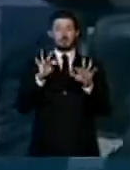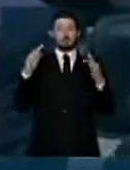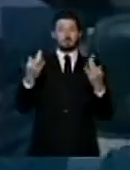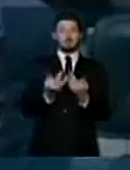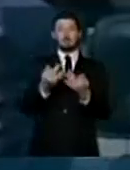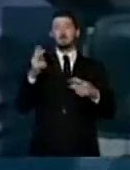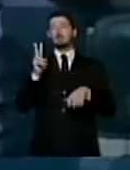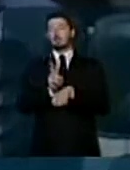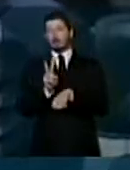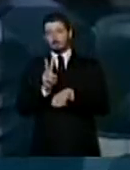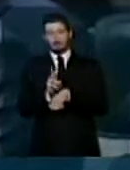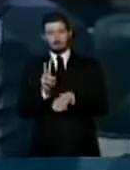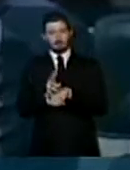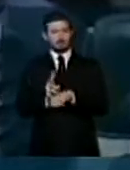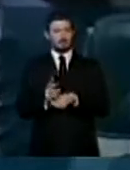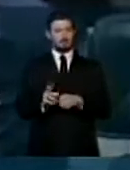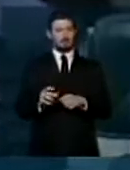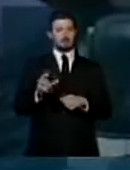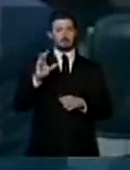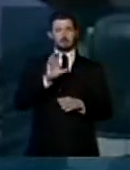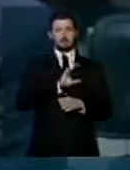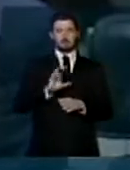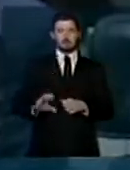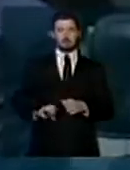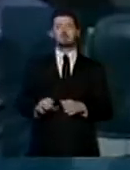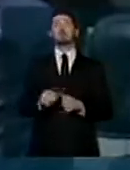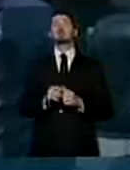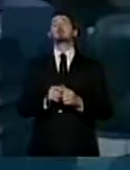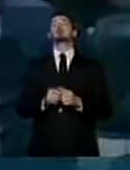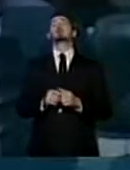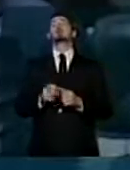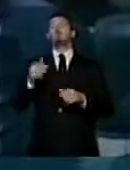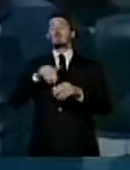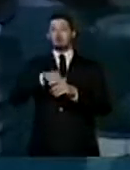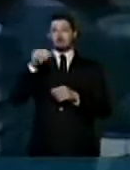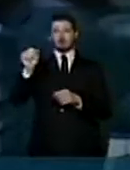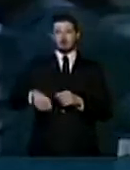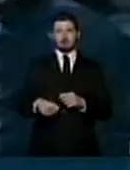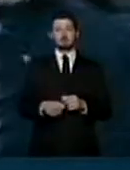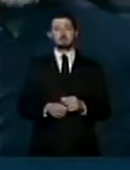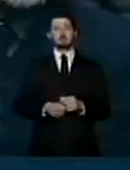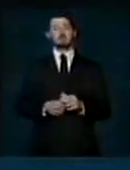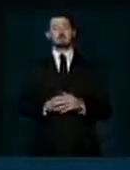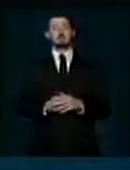os princípios católicos, vota sim, vota contra o trabalho.